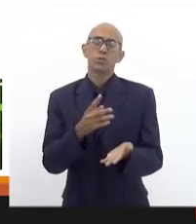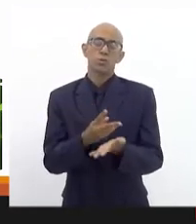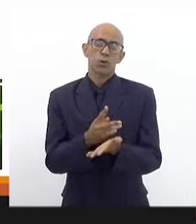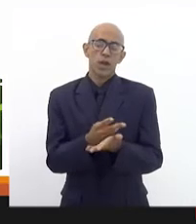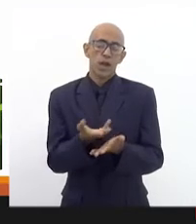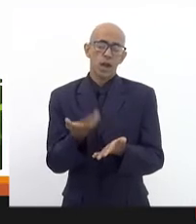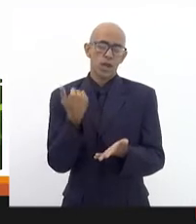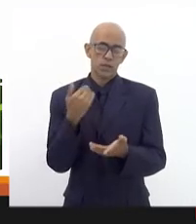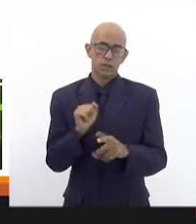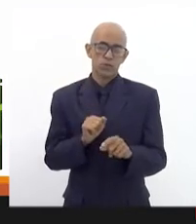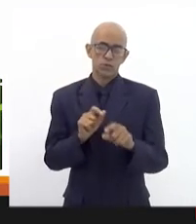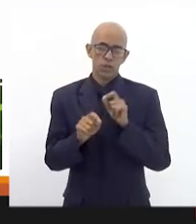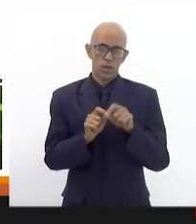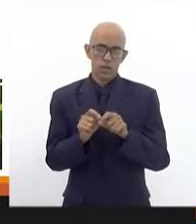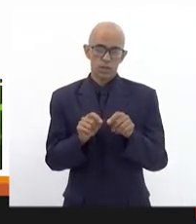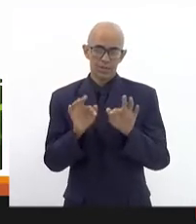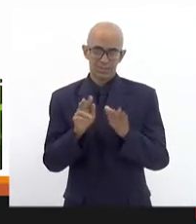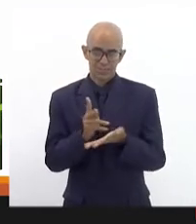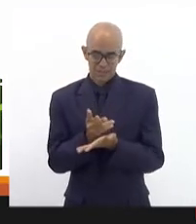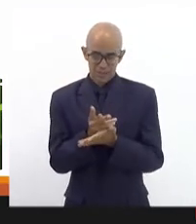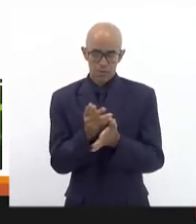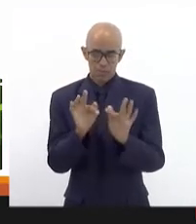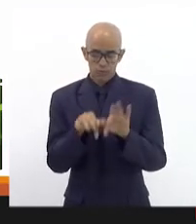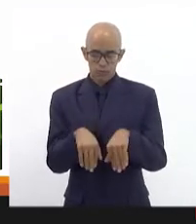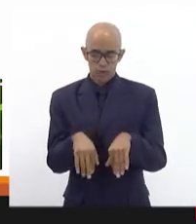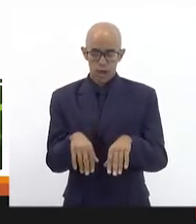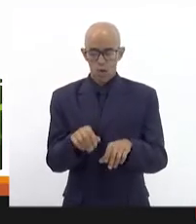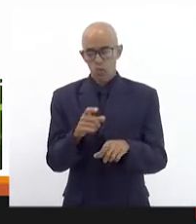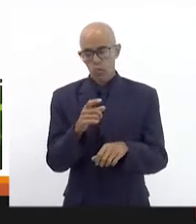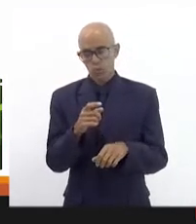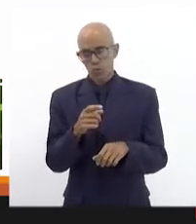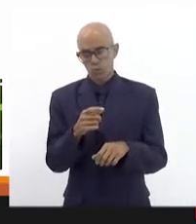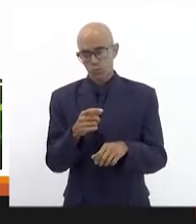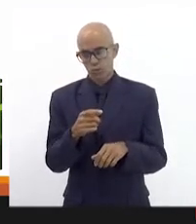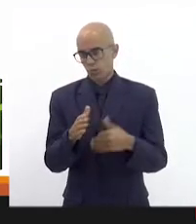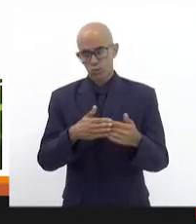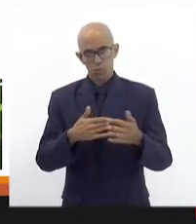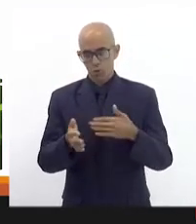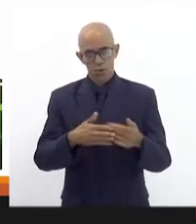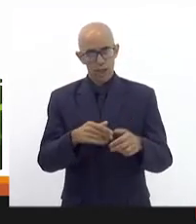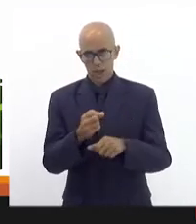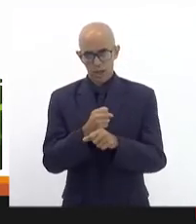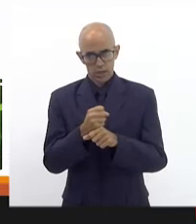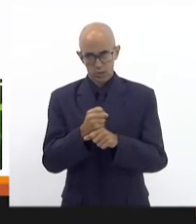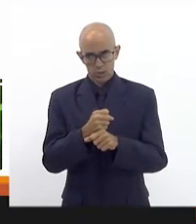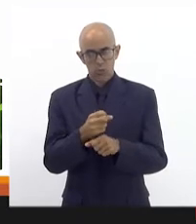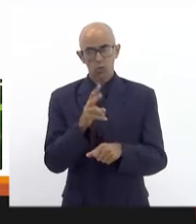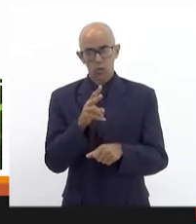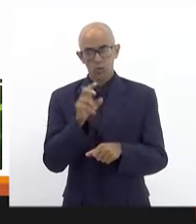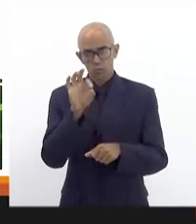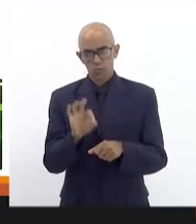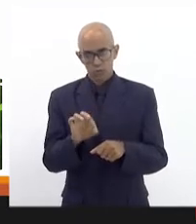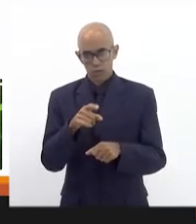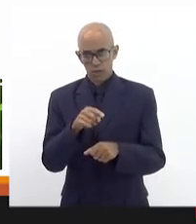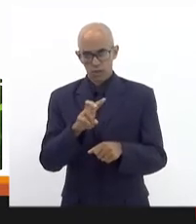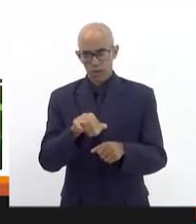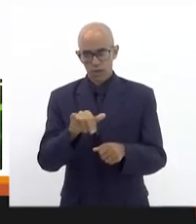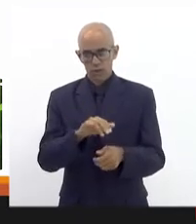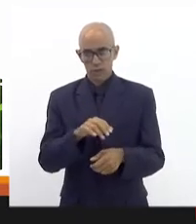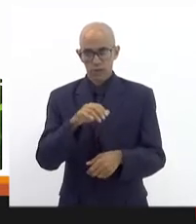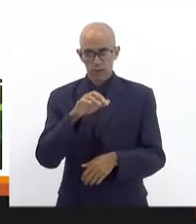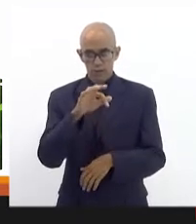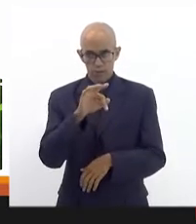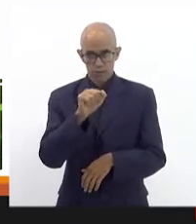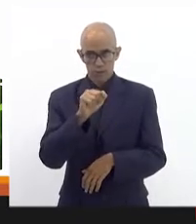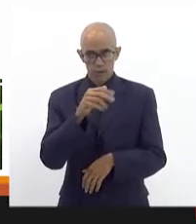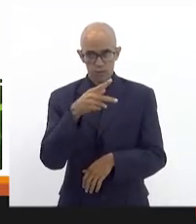quando o orçamento, aquele que é obrigatório, os 2% da receita corrente líquida do Estado que vai para a FAPERJ, aquilo